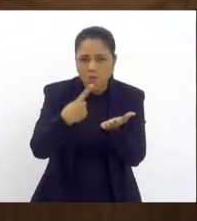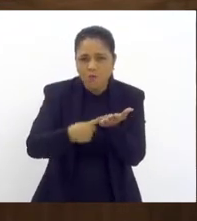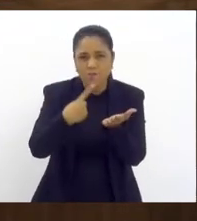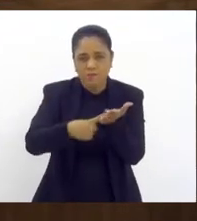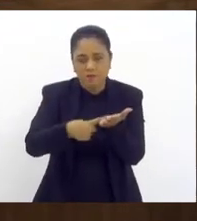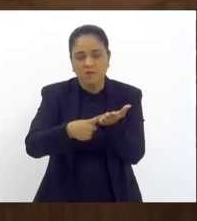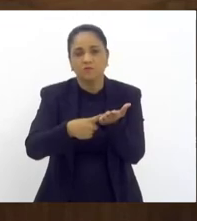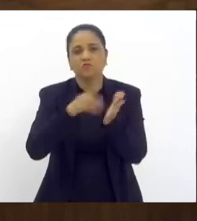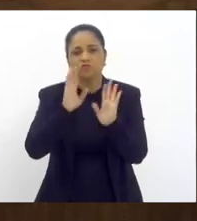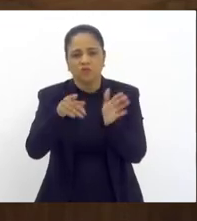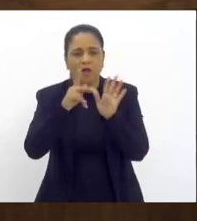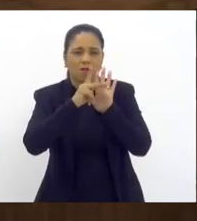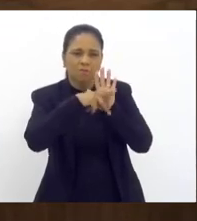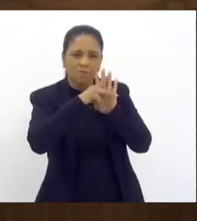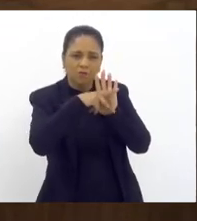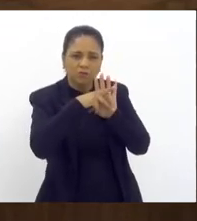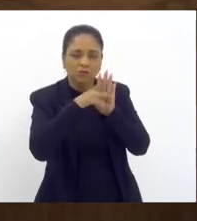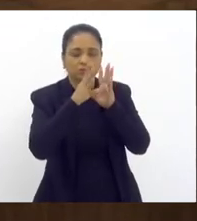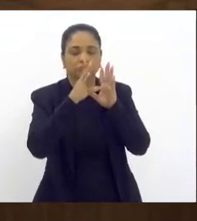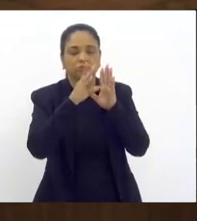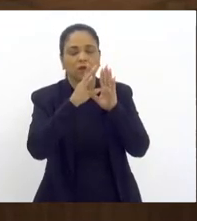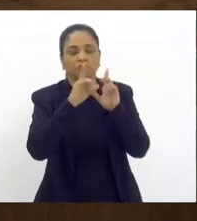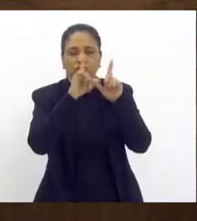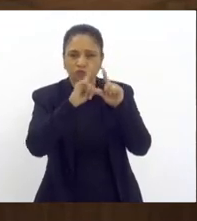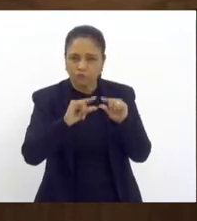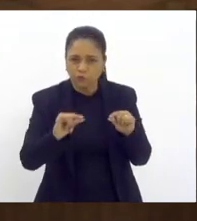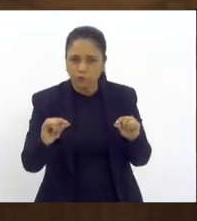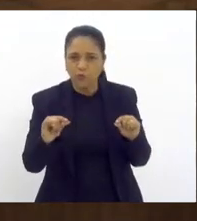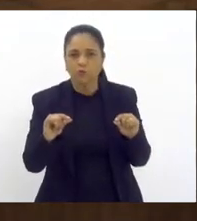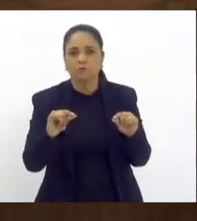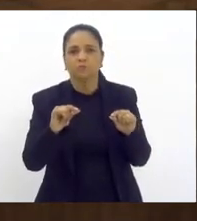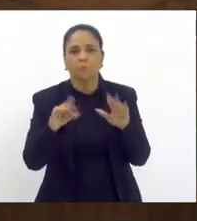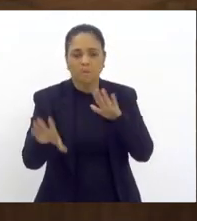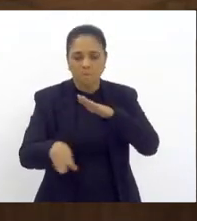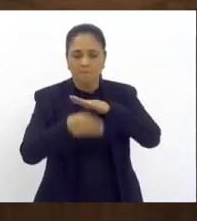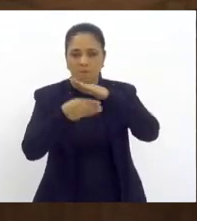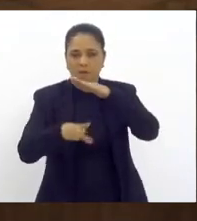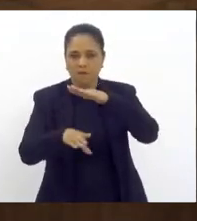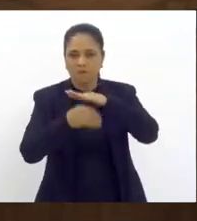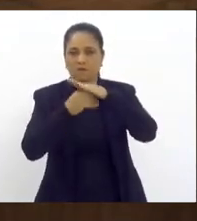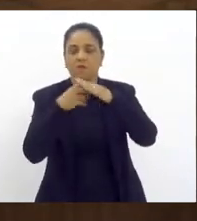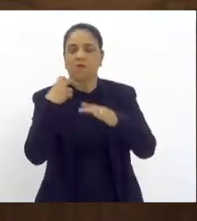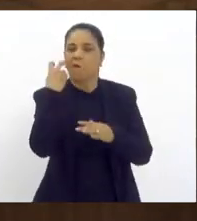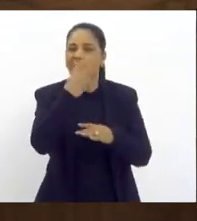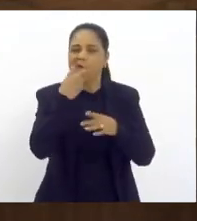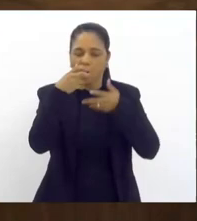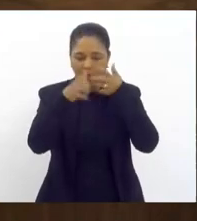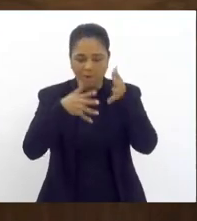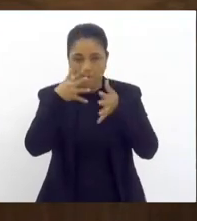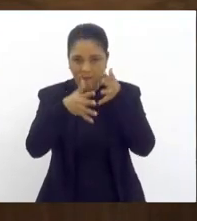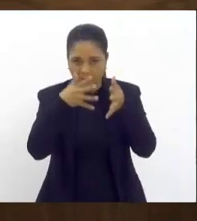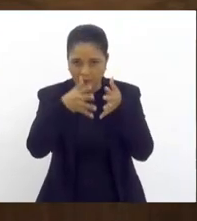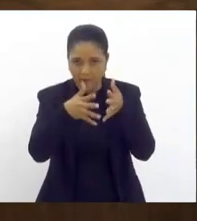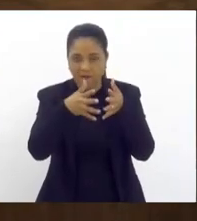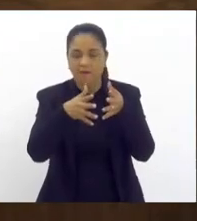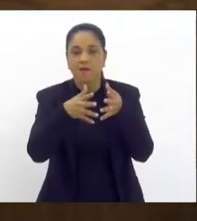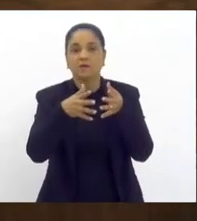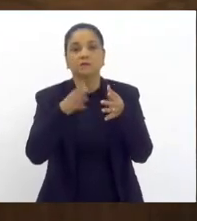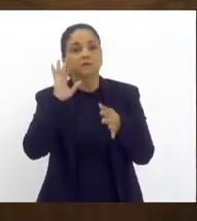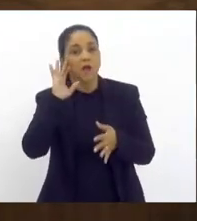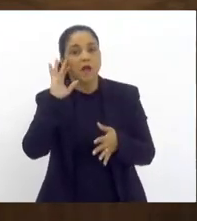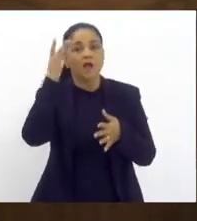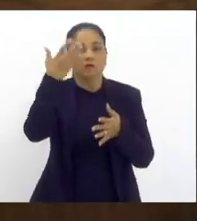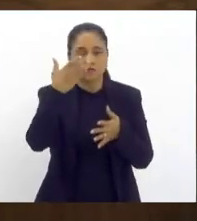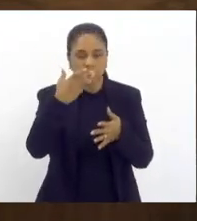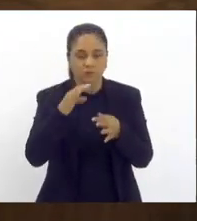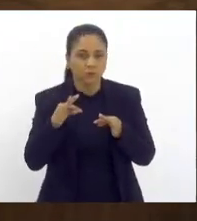já viriam saneados na medida do possível, evitando os pareceres orais, isso está acontecendo e a gente está conseguindo resolver os